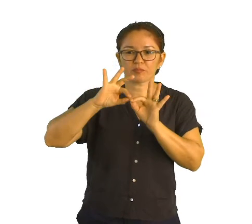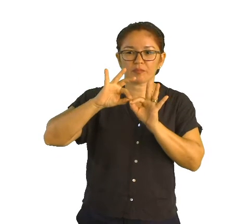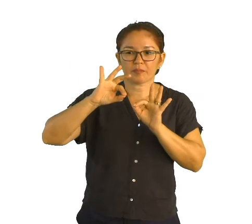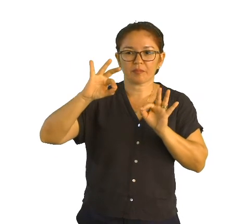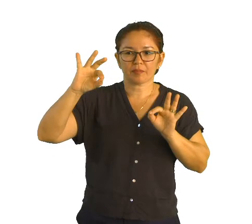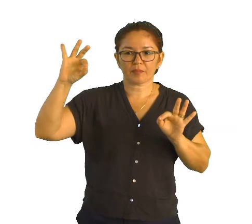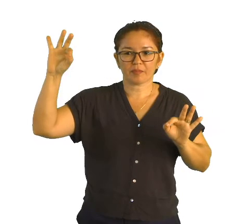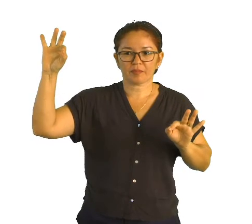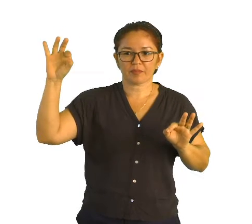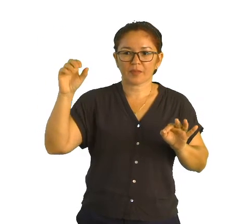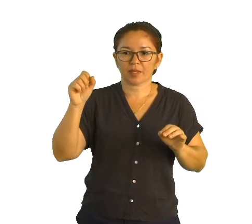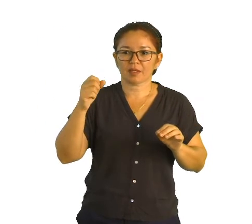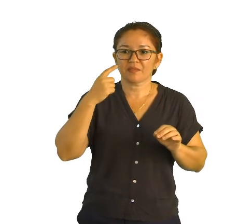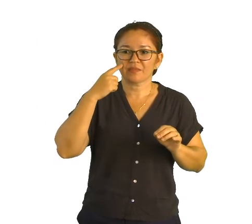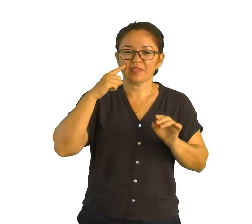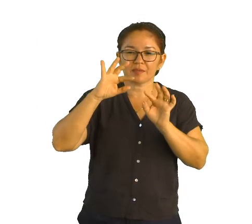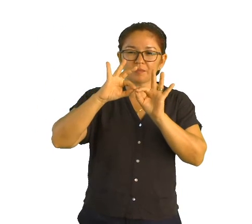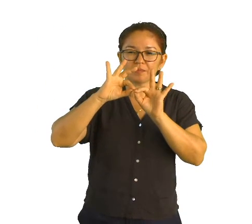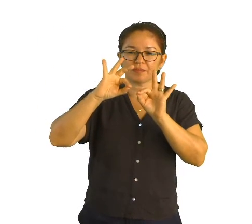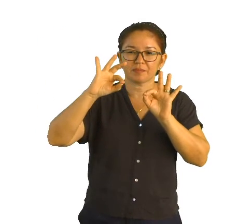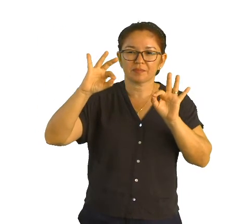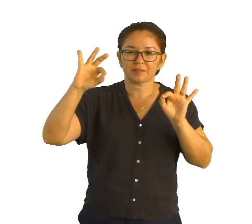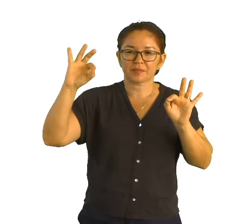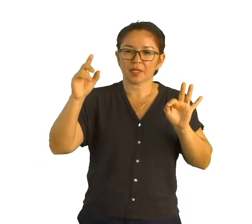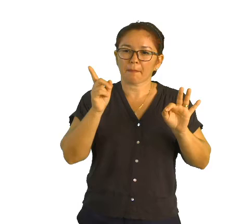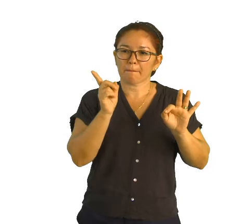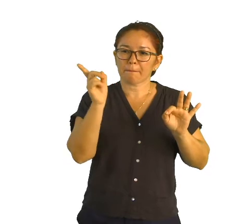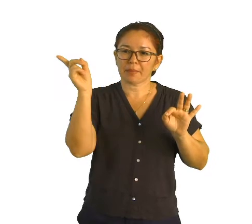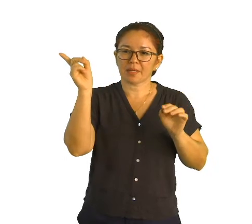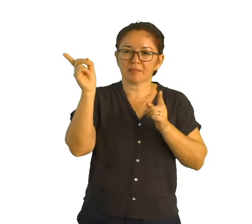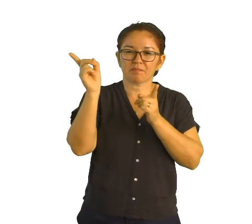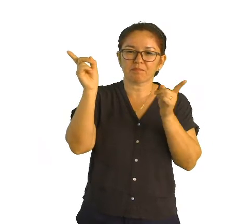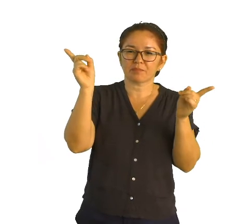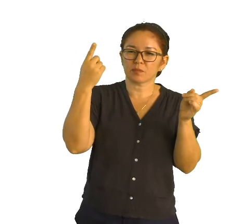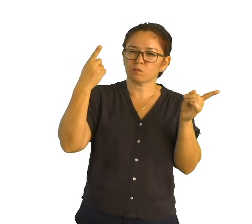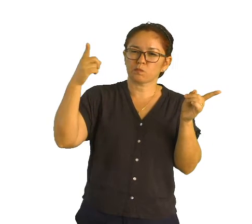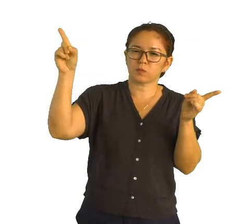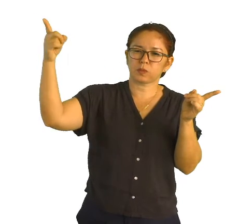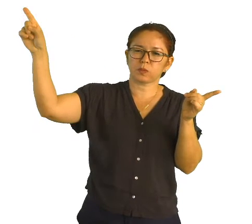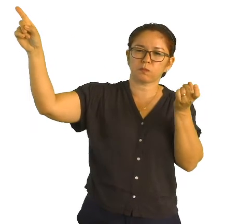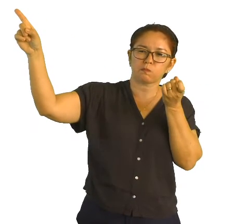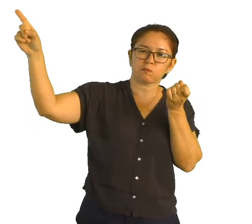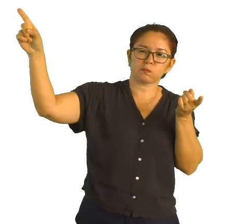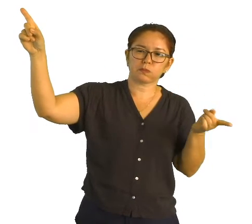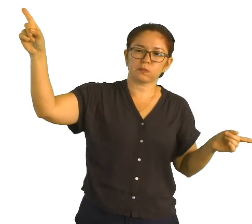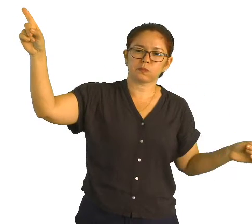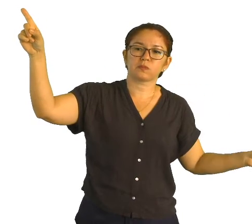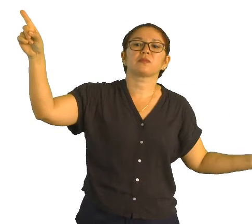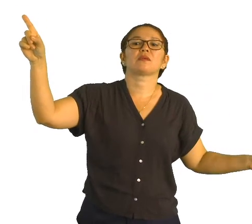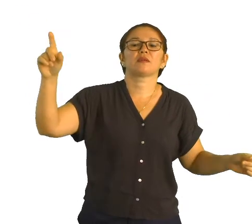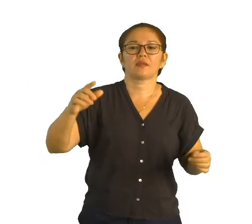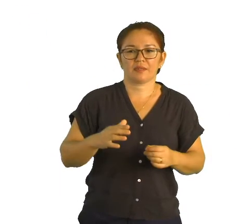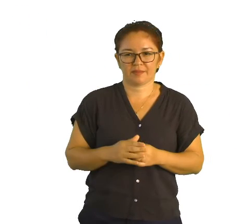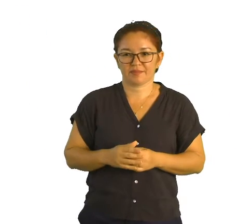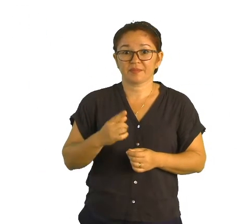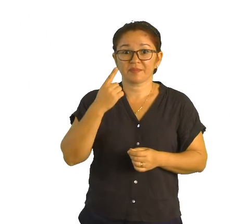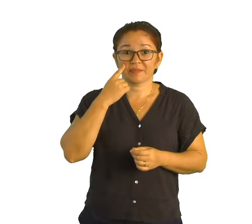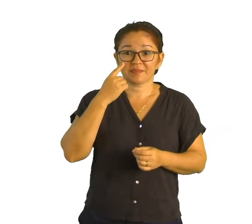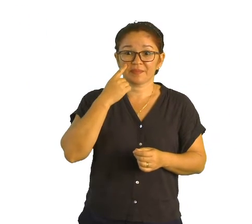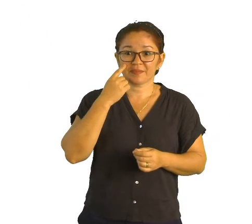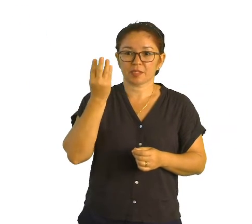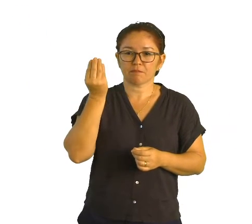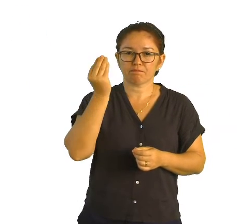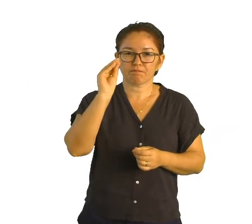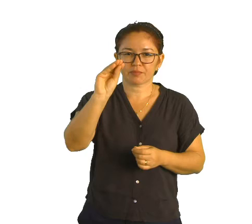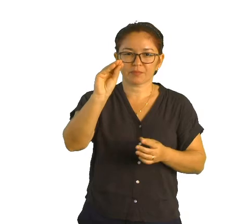para representar que elas são infinitas. E eu agora vou pontuar, colocar nessa reta dois pontos